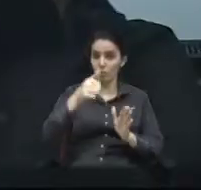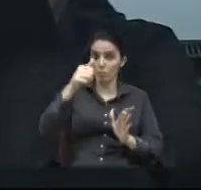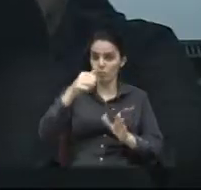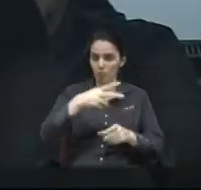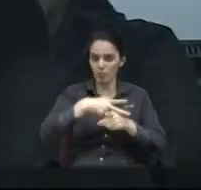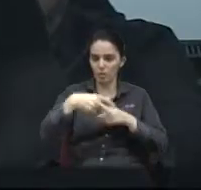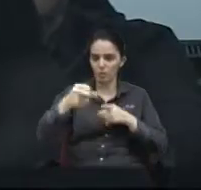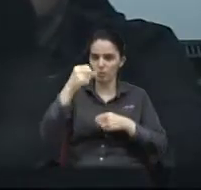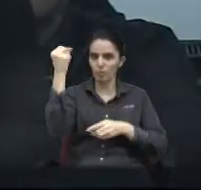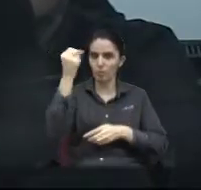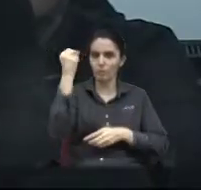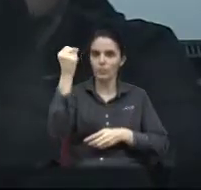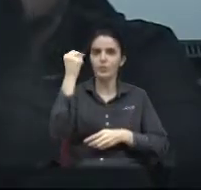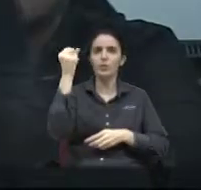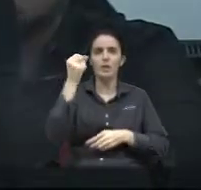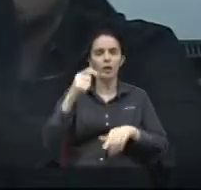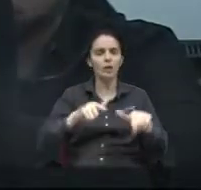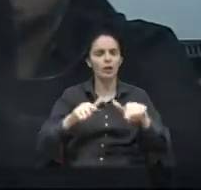pelos